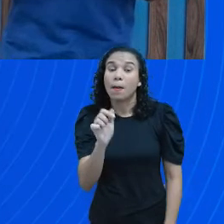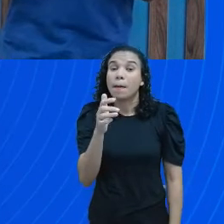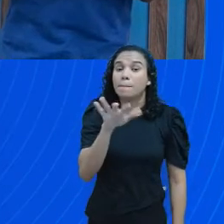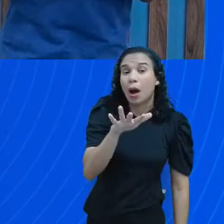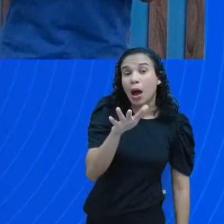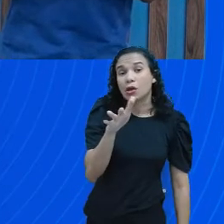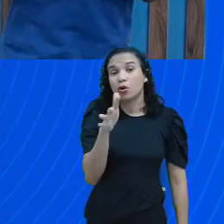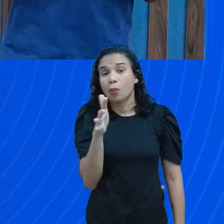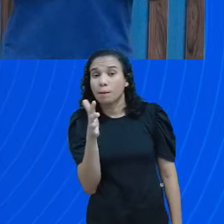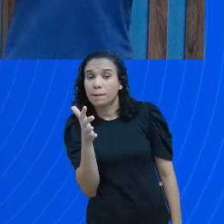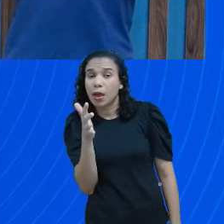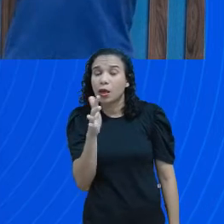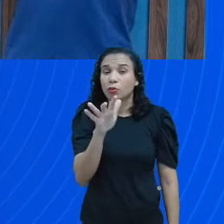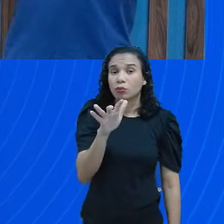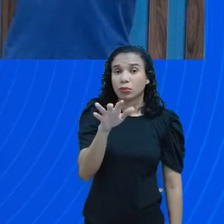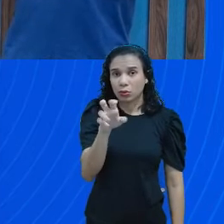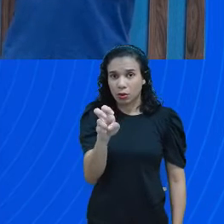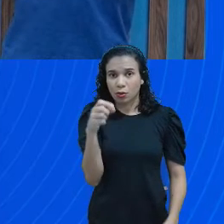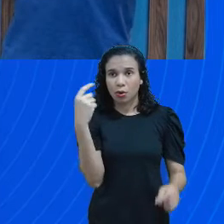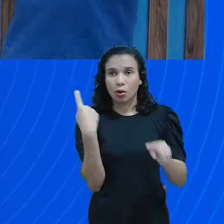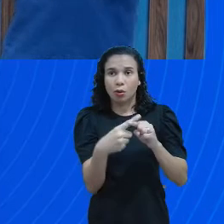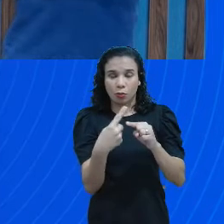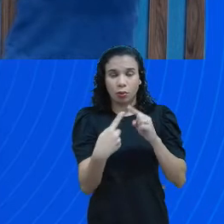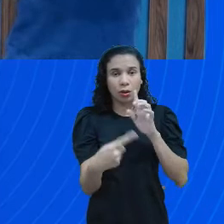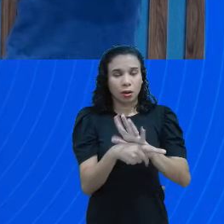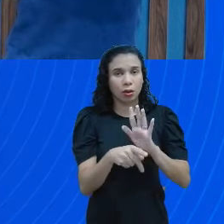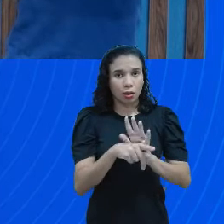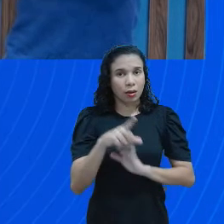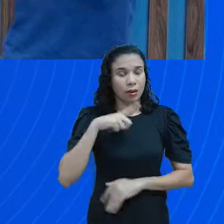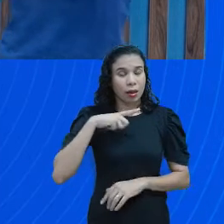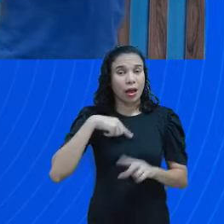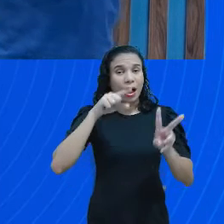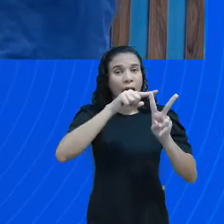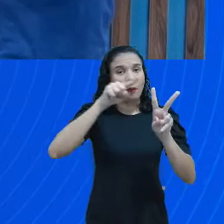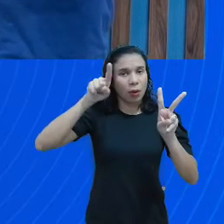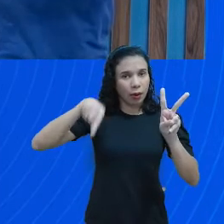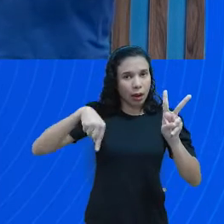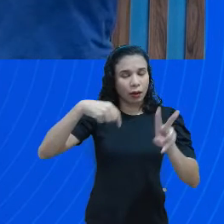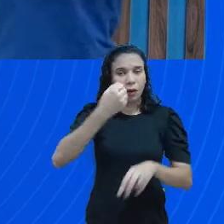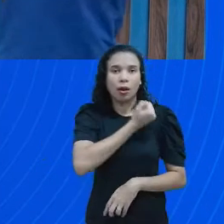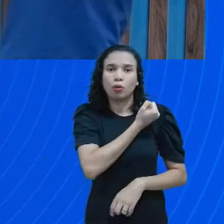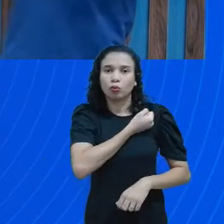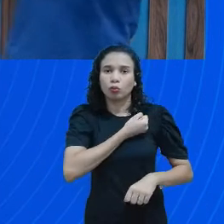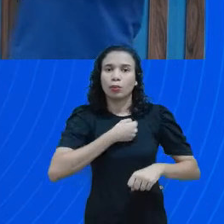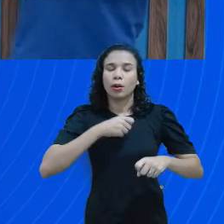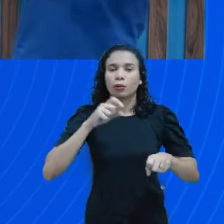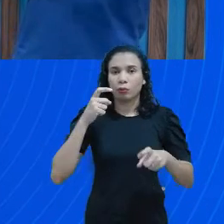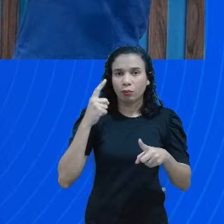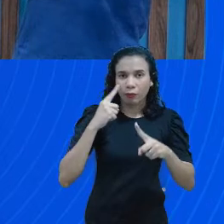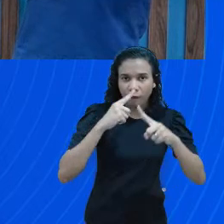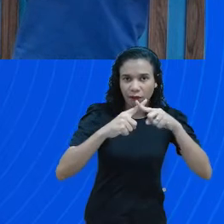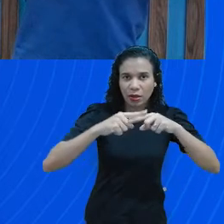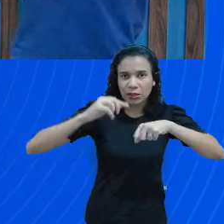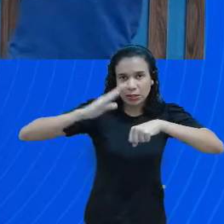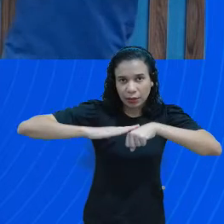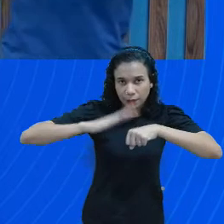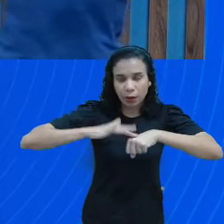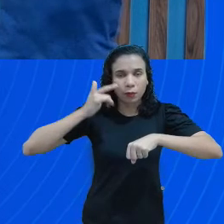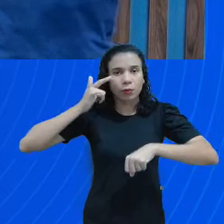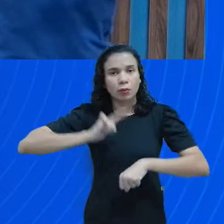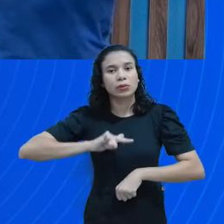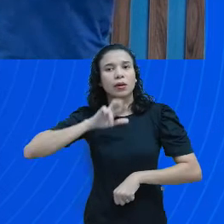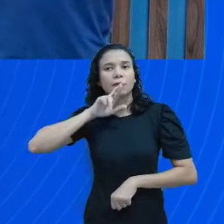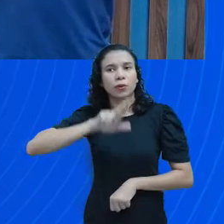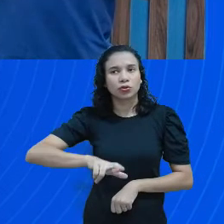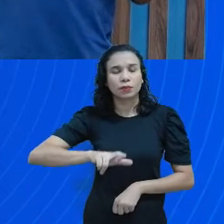conceito de raiz quadrada é um número vezes ele mesmo para dar o valor da raiz. Então, 5 vezes 5 dá